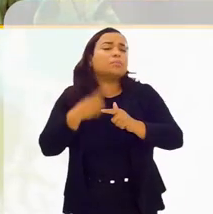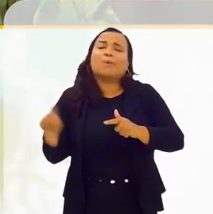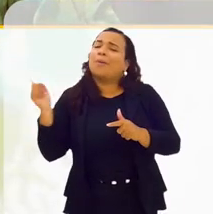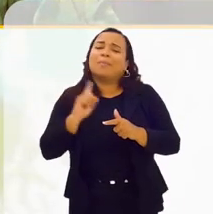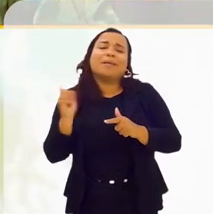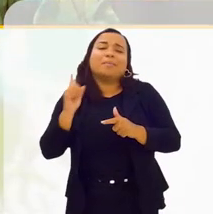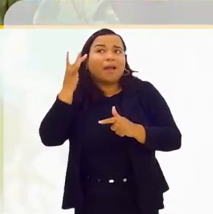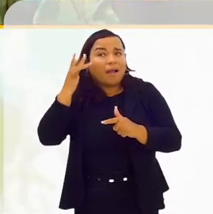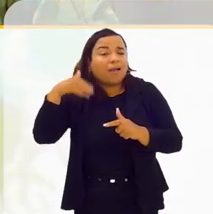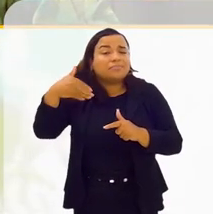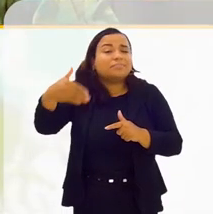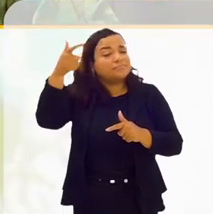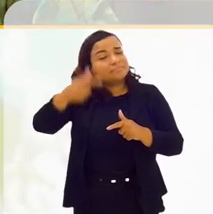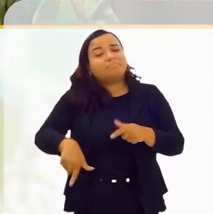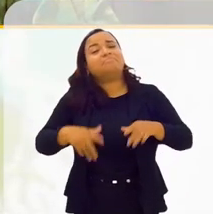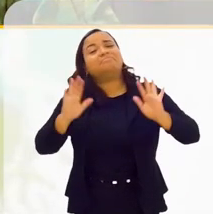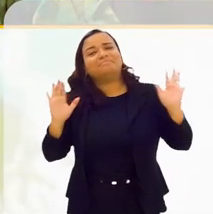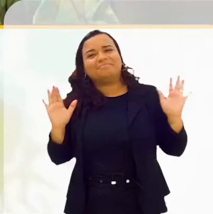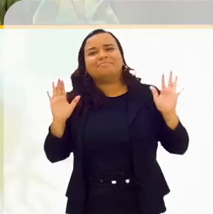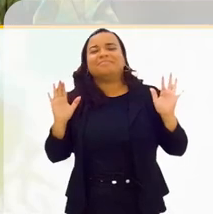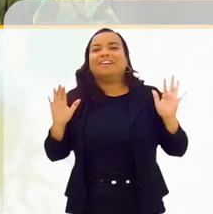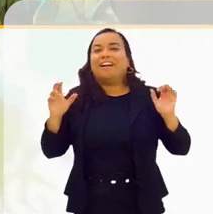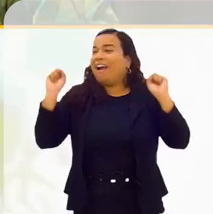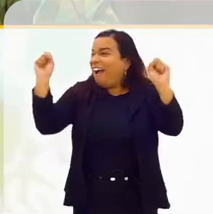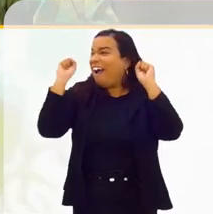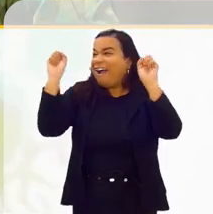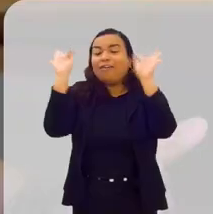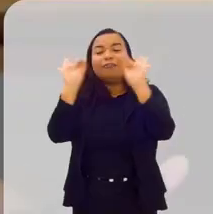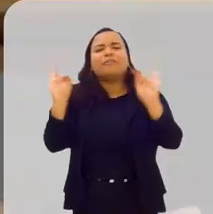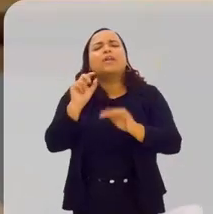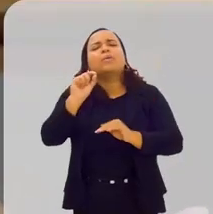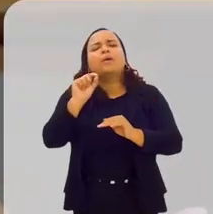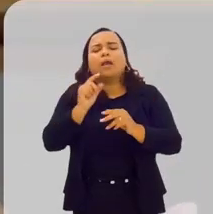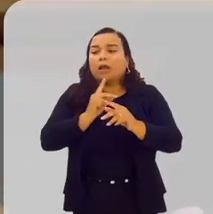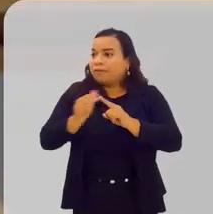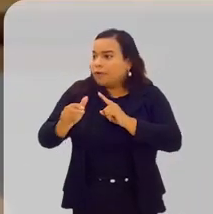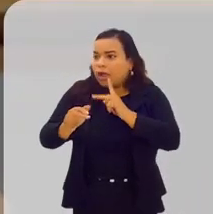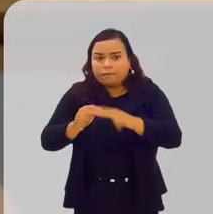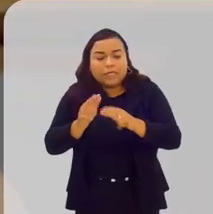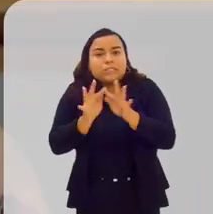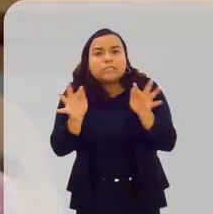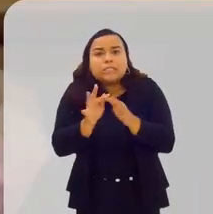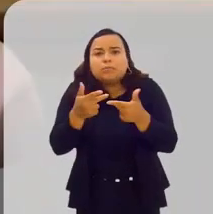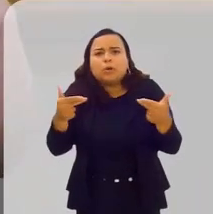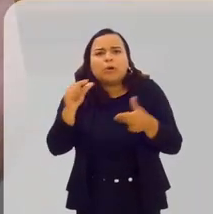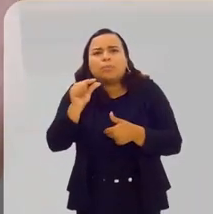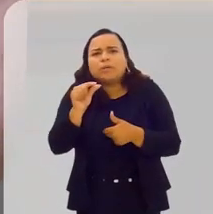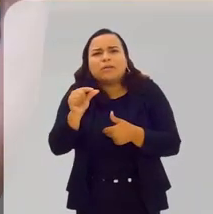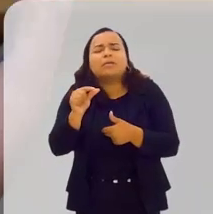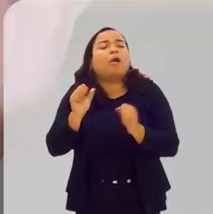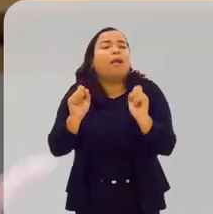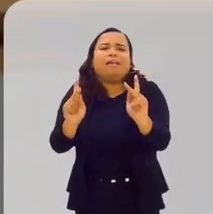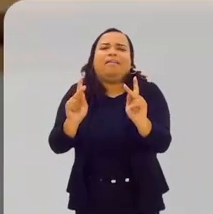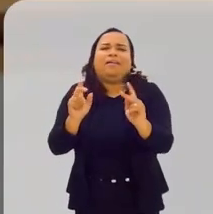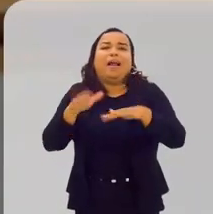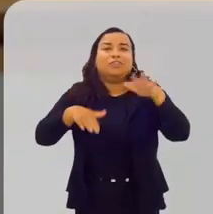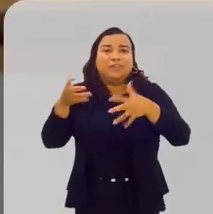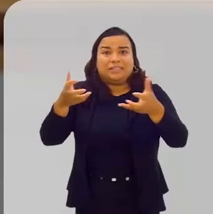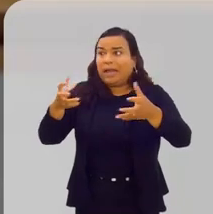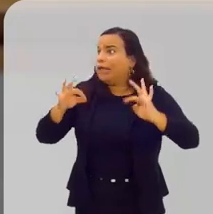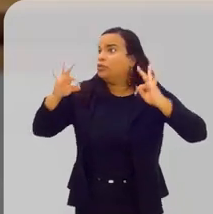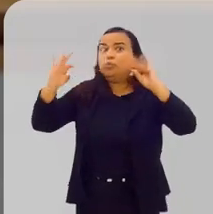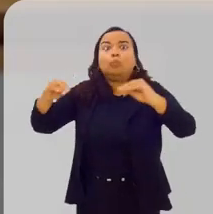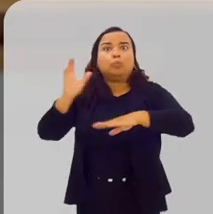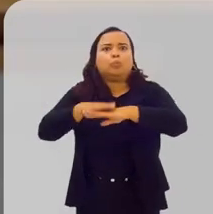mesmo não é isso comemorar as pequenas vitórias porque assim a gente quer engolir o mundo